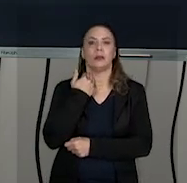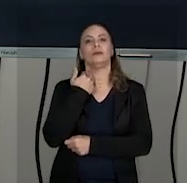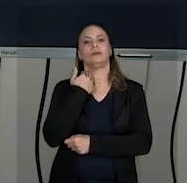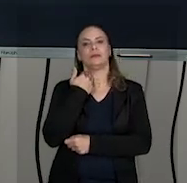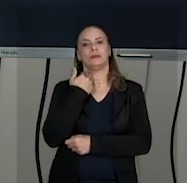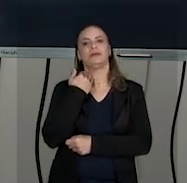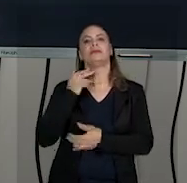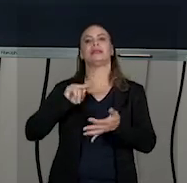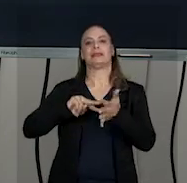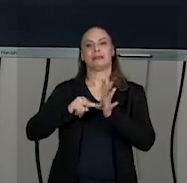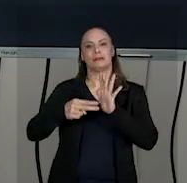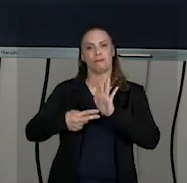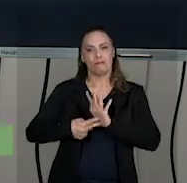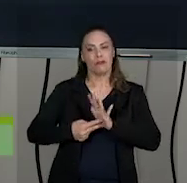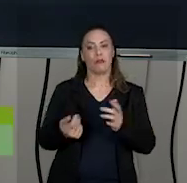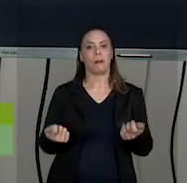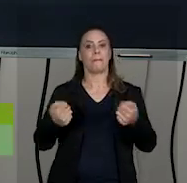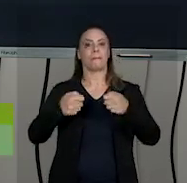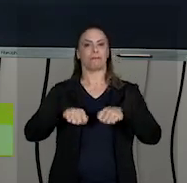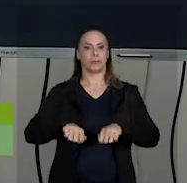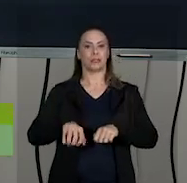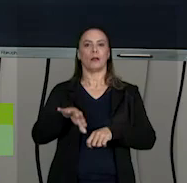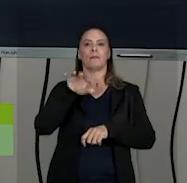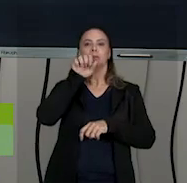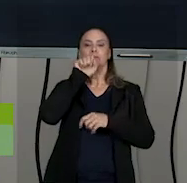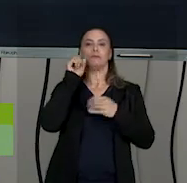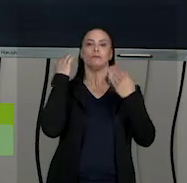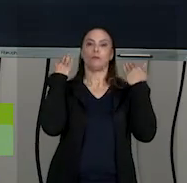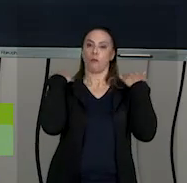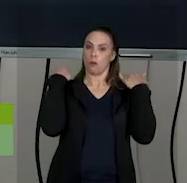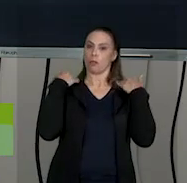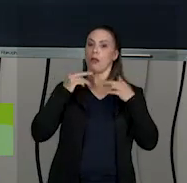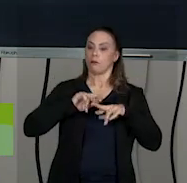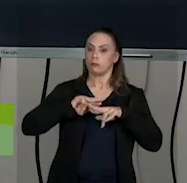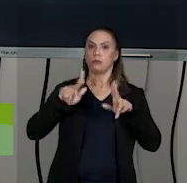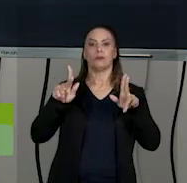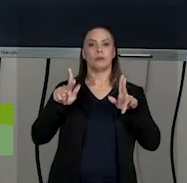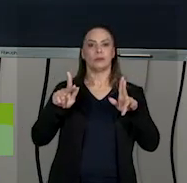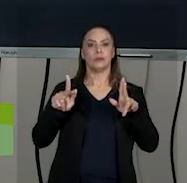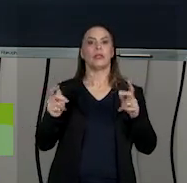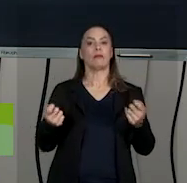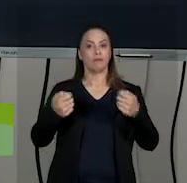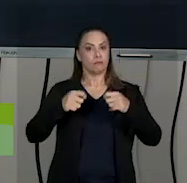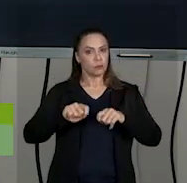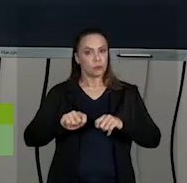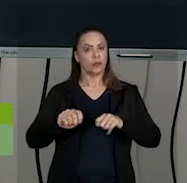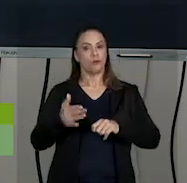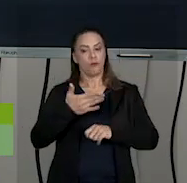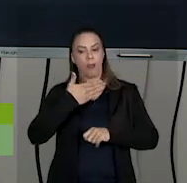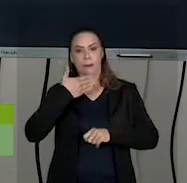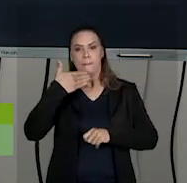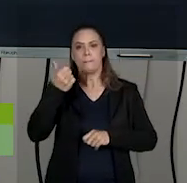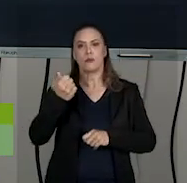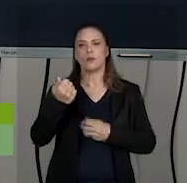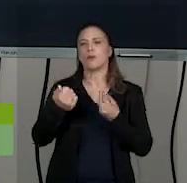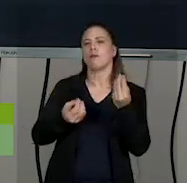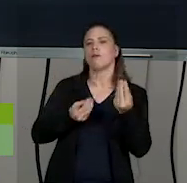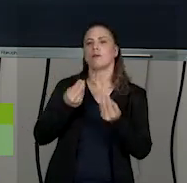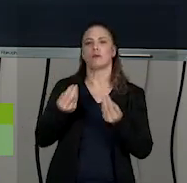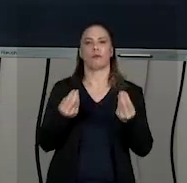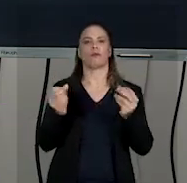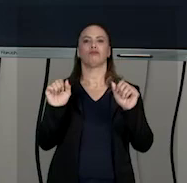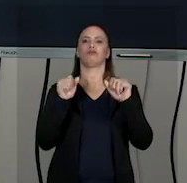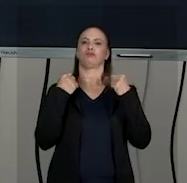a gente consegue aumentá-la e aperfeiçoar através de atividades